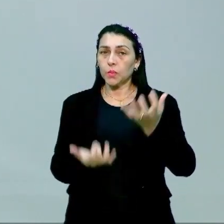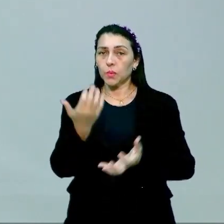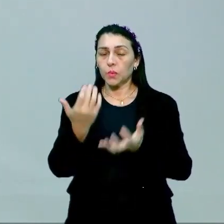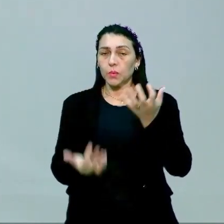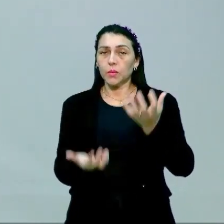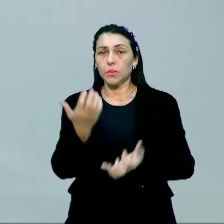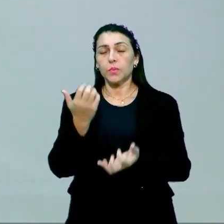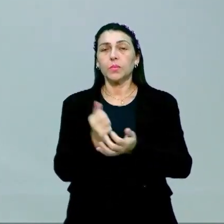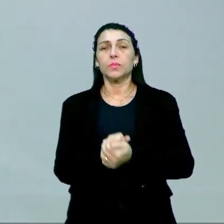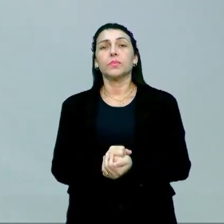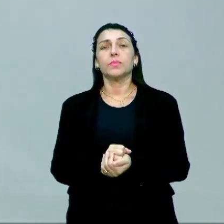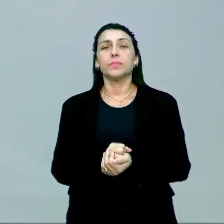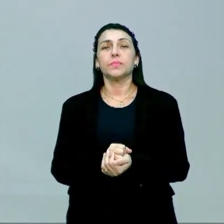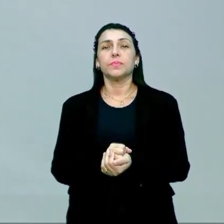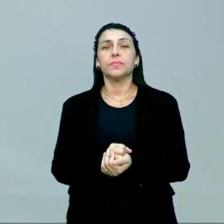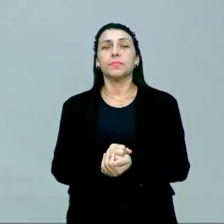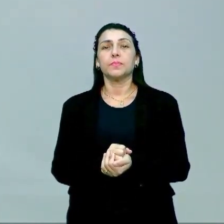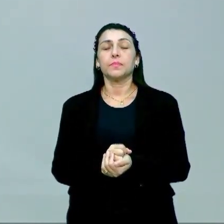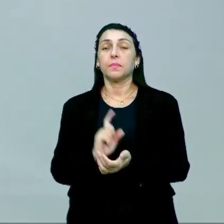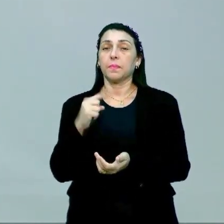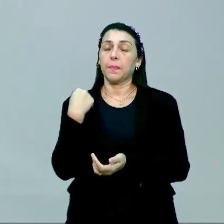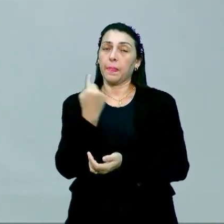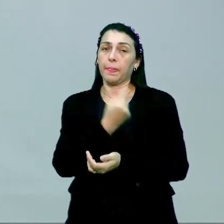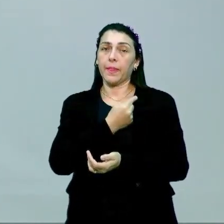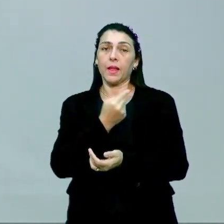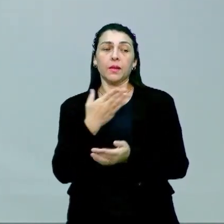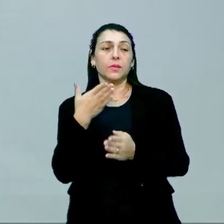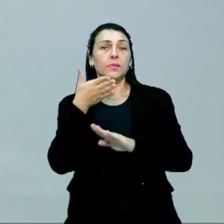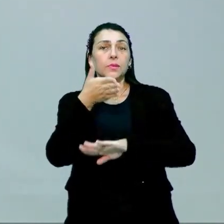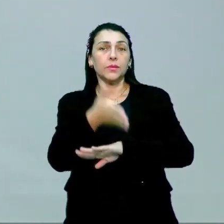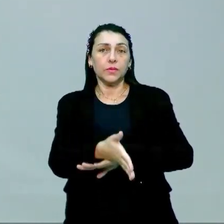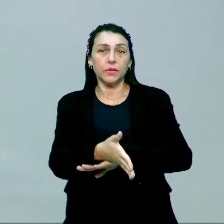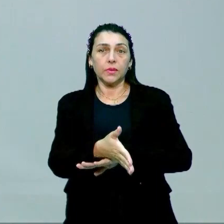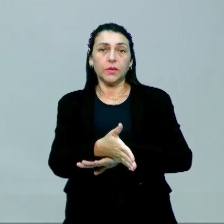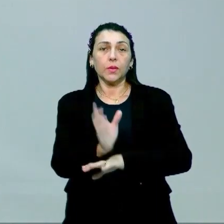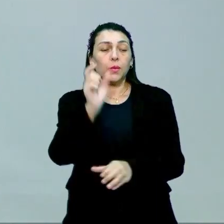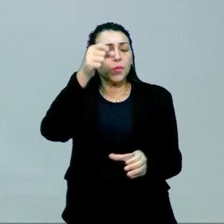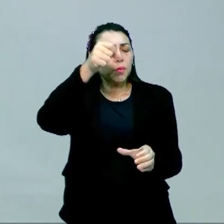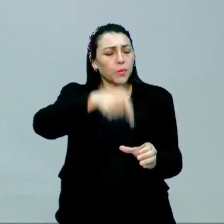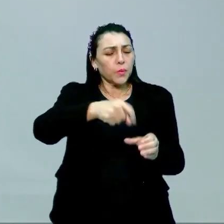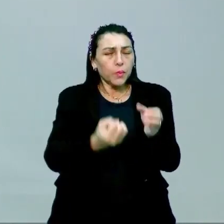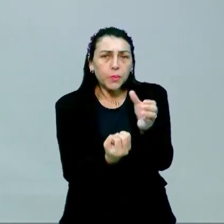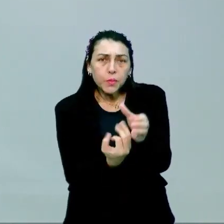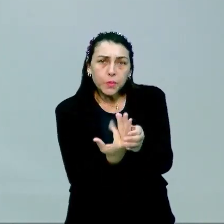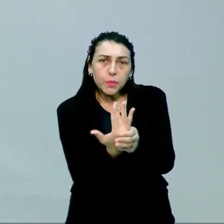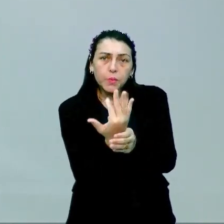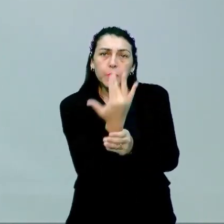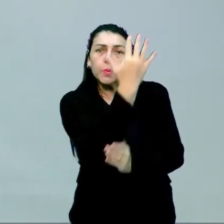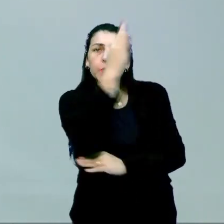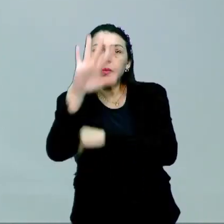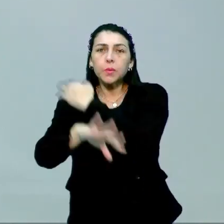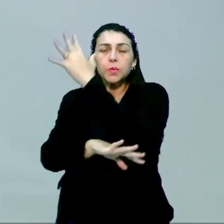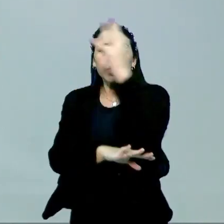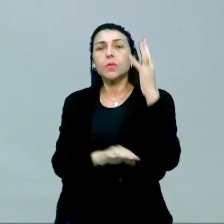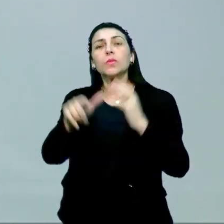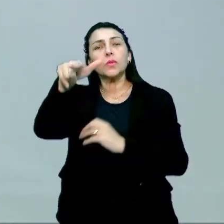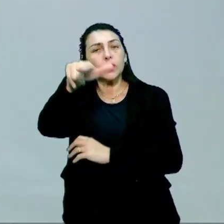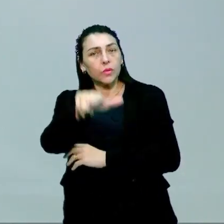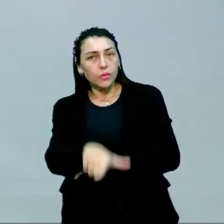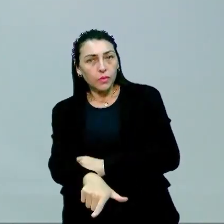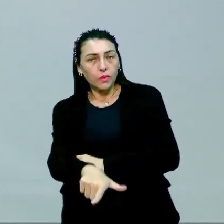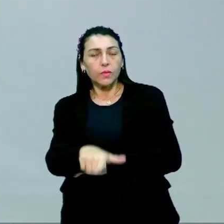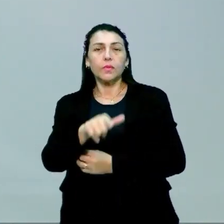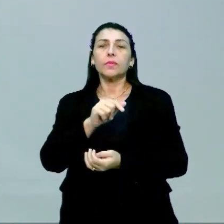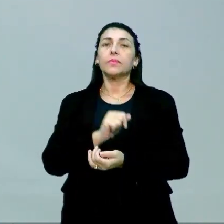natural e nós fomos lá e reflorestamos aquele ambiente,